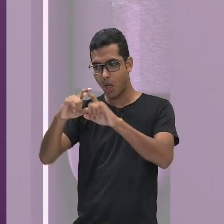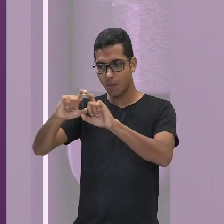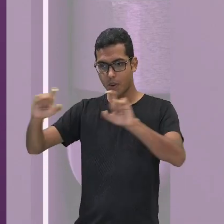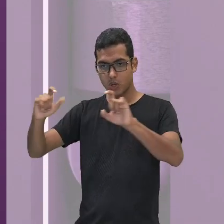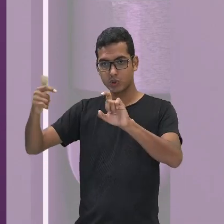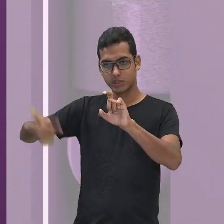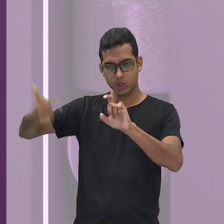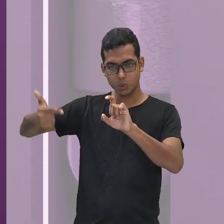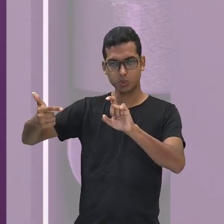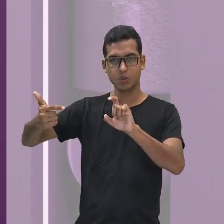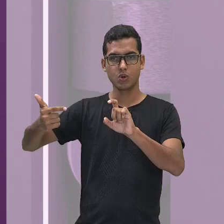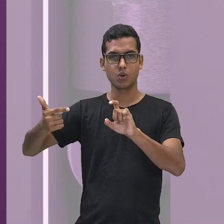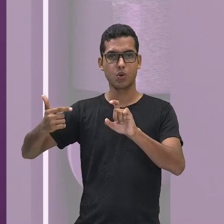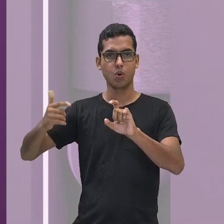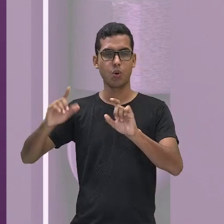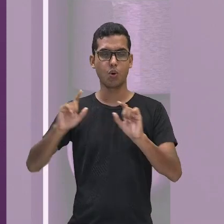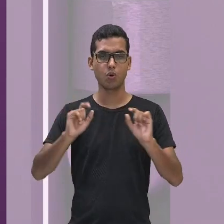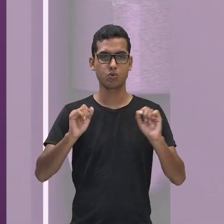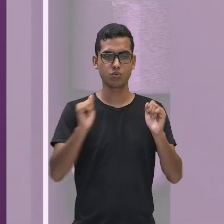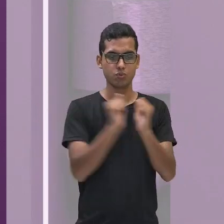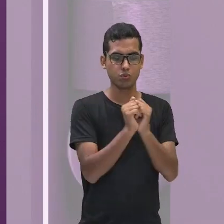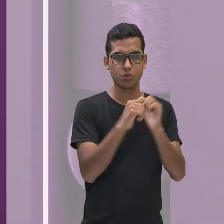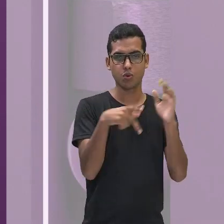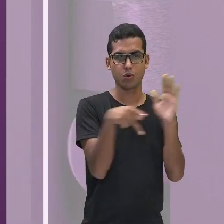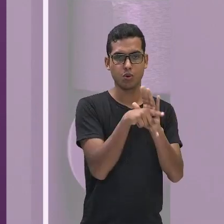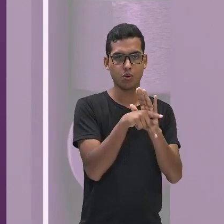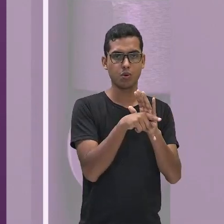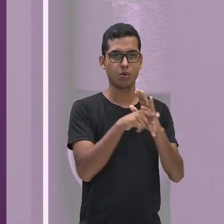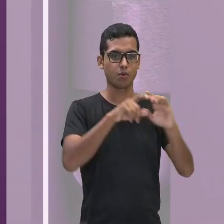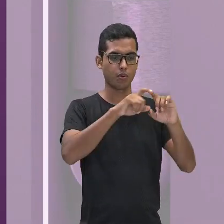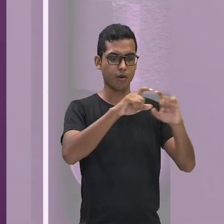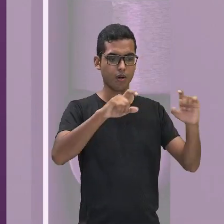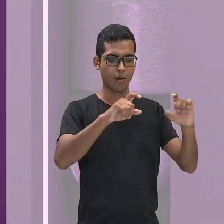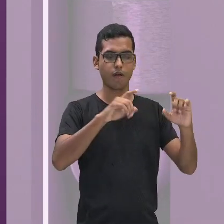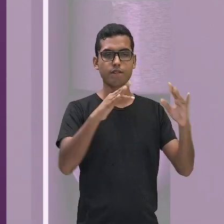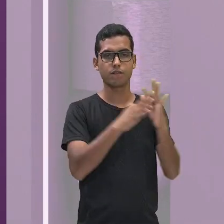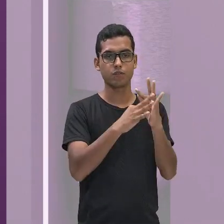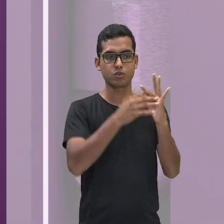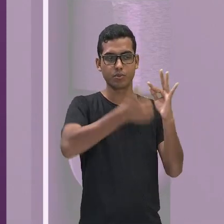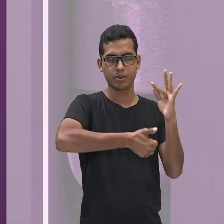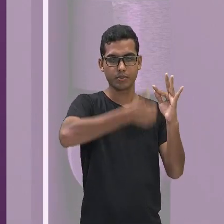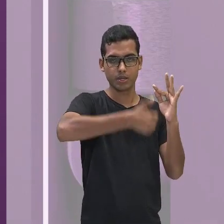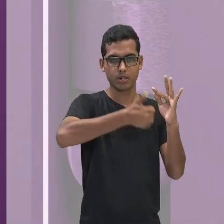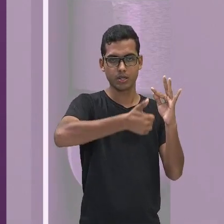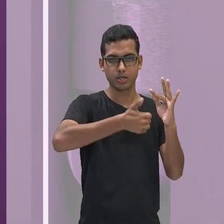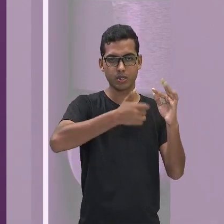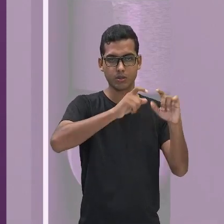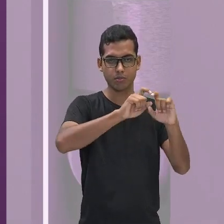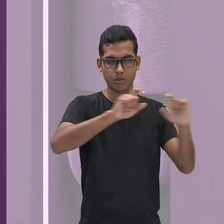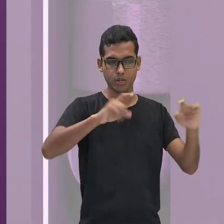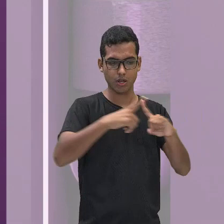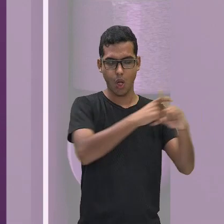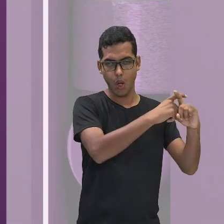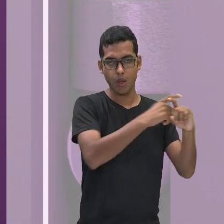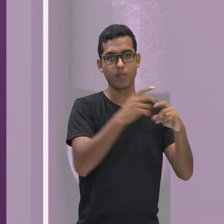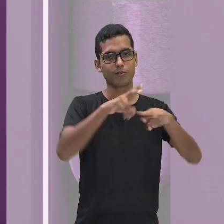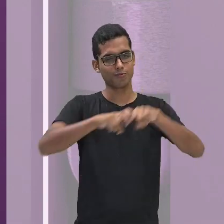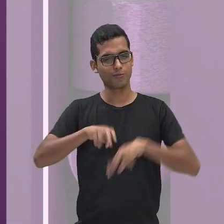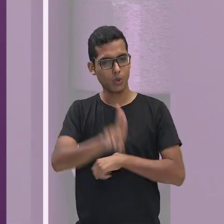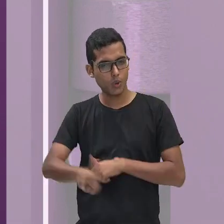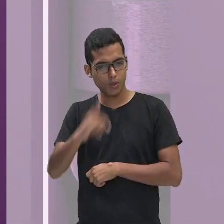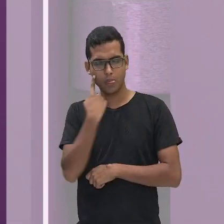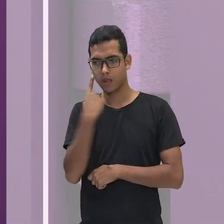primeiro grau, tá? As duas multiplicadas geram a nossa função do terceiro grau. Por isso que nós utilizamos os recursos que